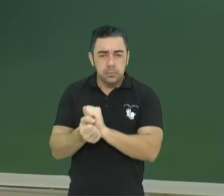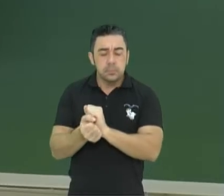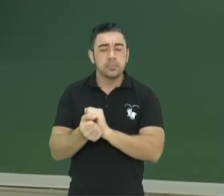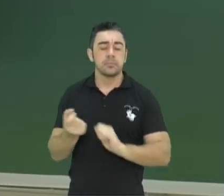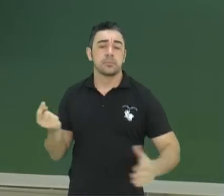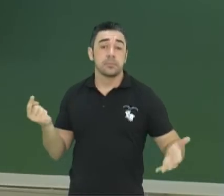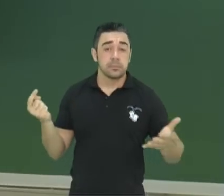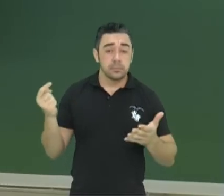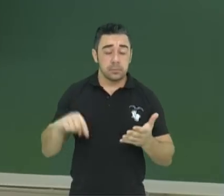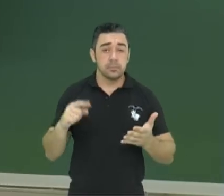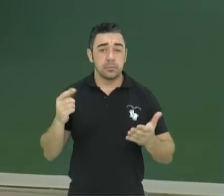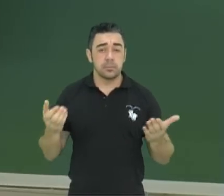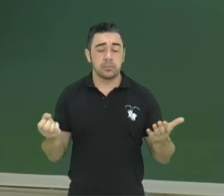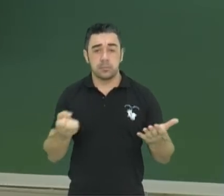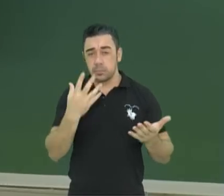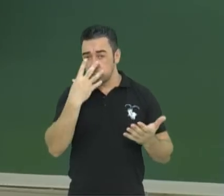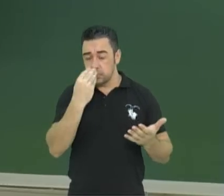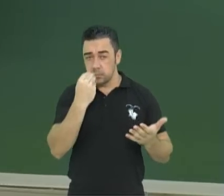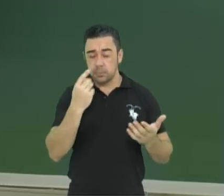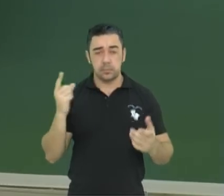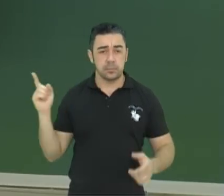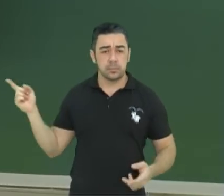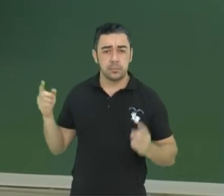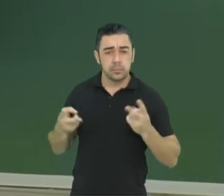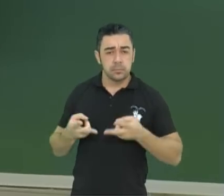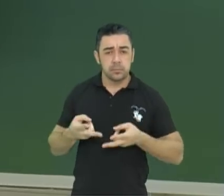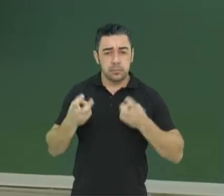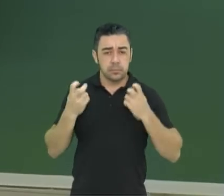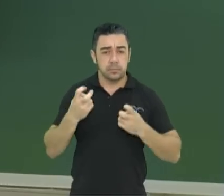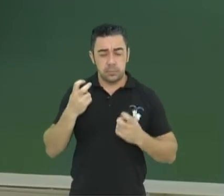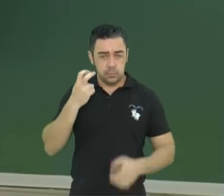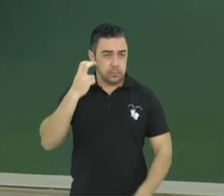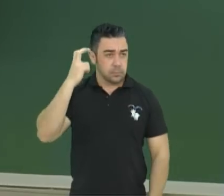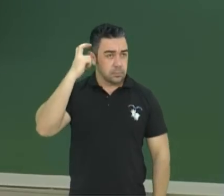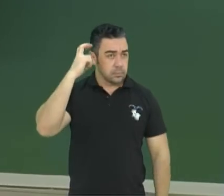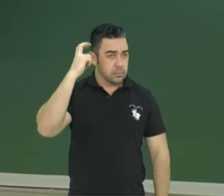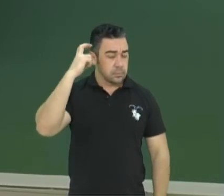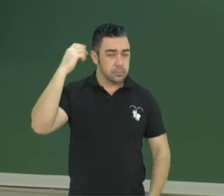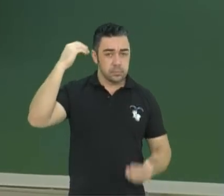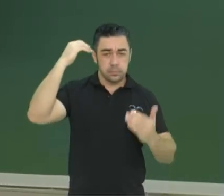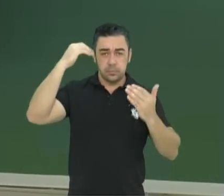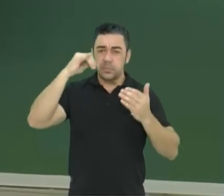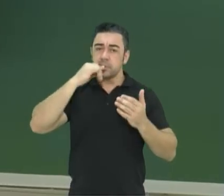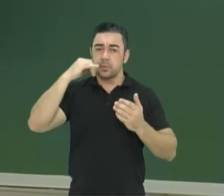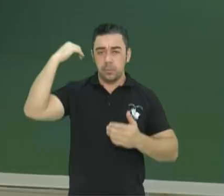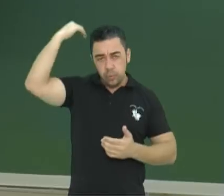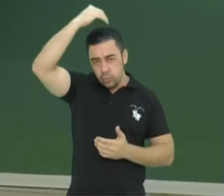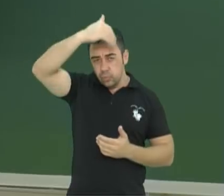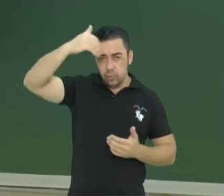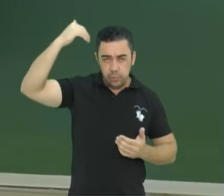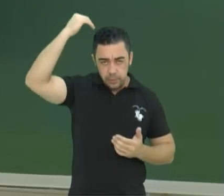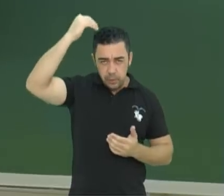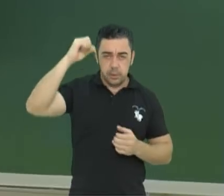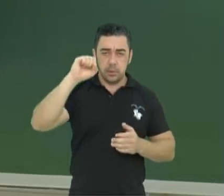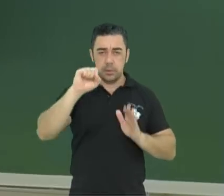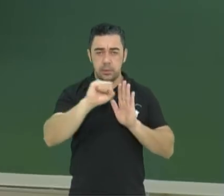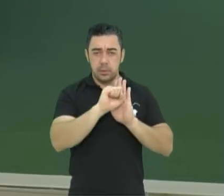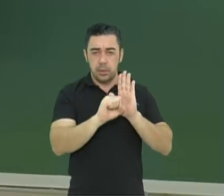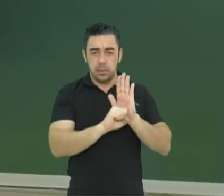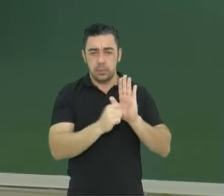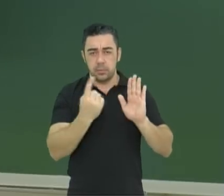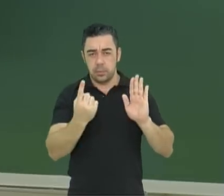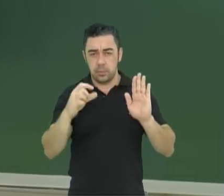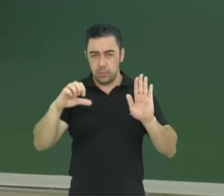a gente percebe que esses traços dessa cultura, como por exemplo o turbante, que se usava lá no século XIX, ele ainda